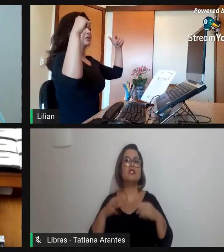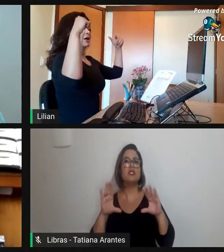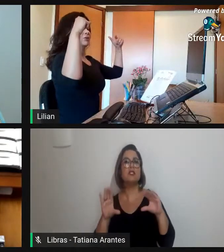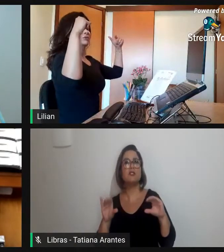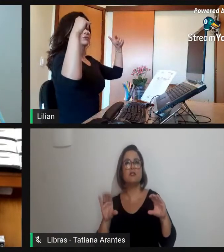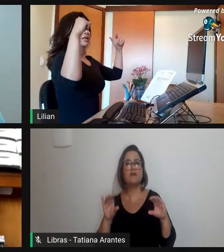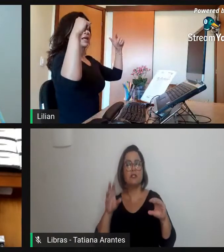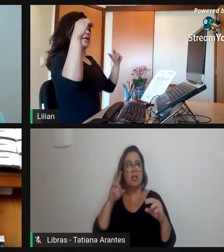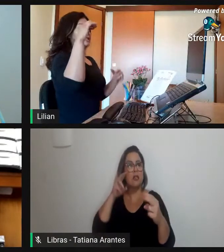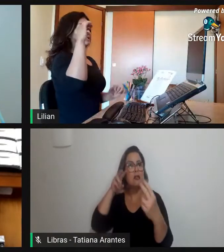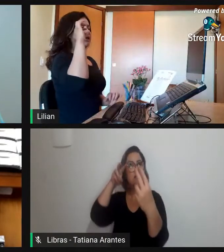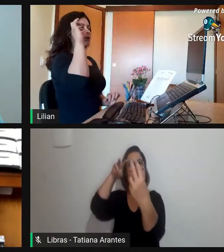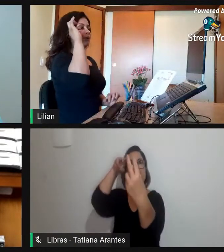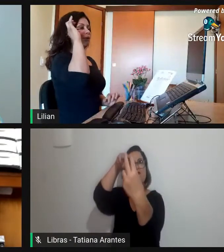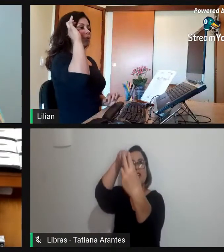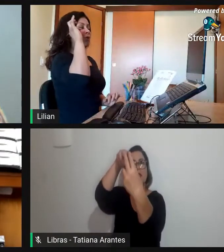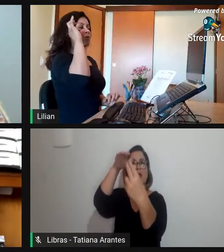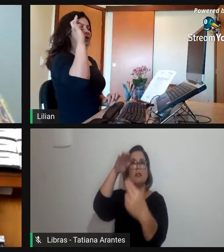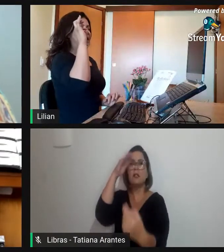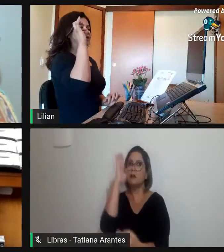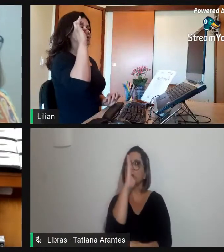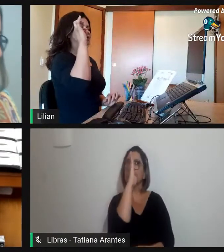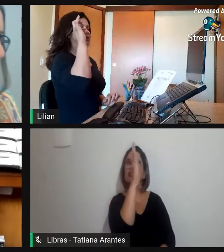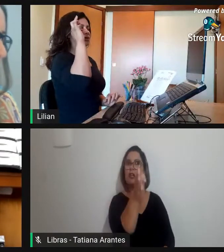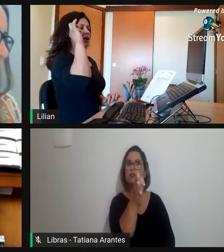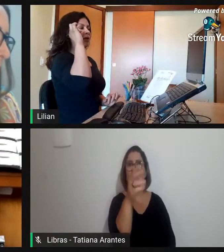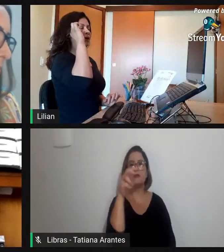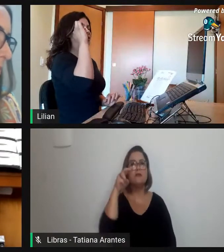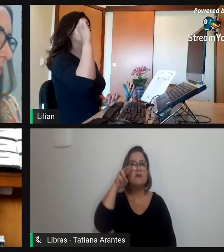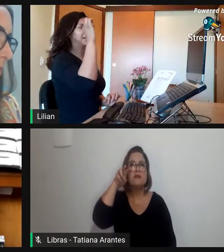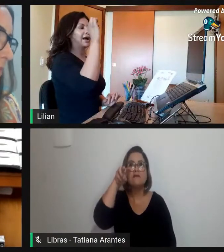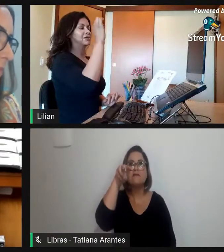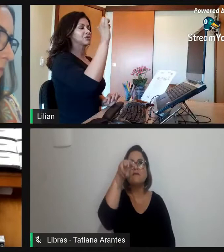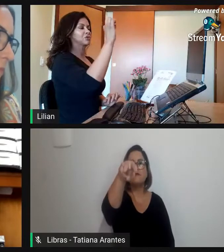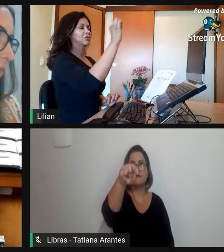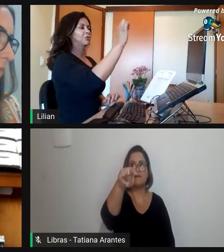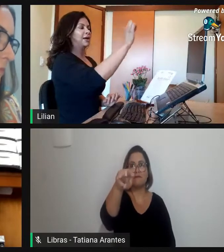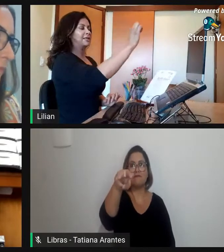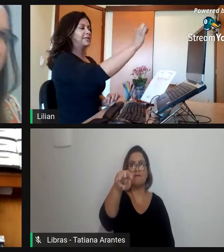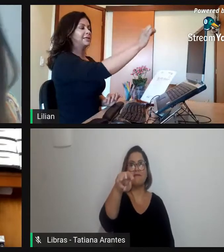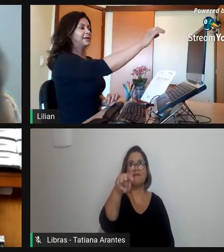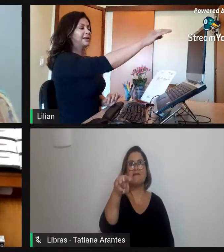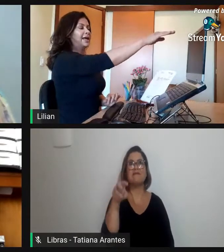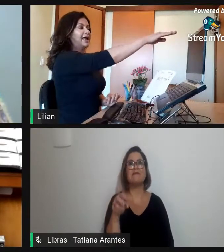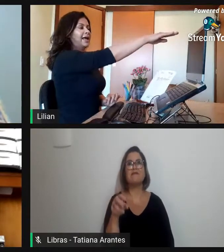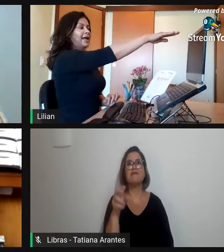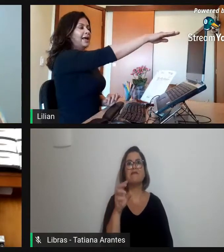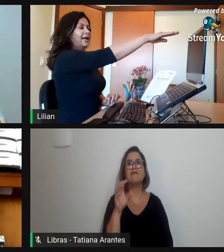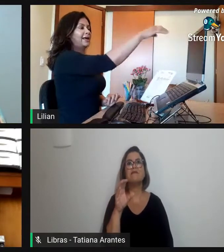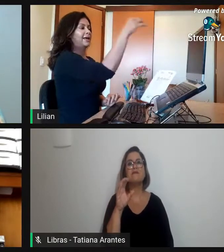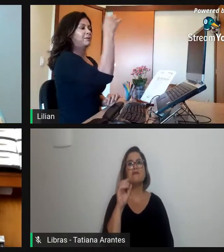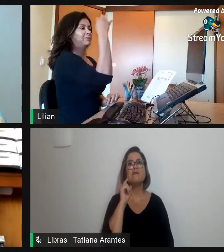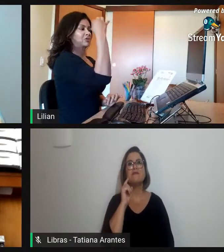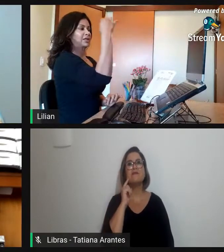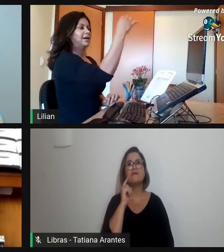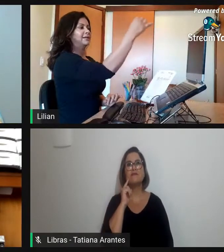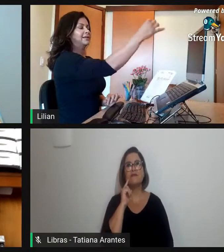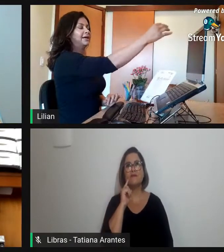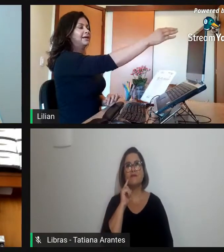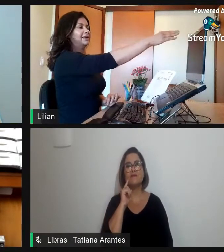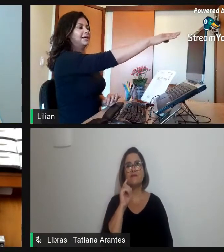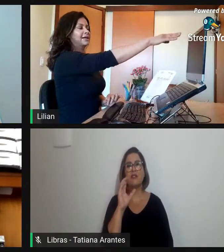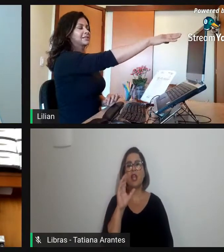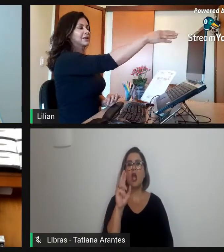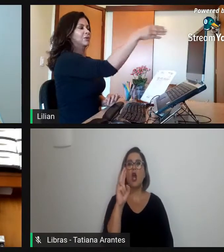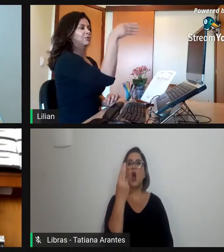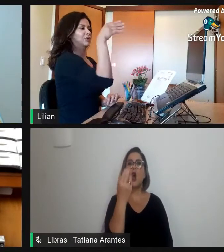na horizontal. Então, com o olhar na horizontal, eu traço uma linha imaginária,